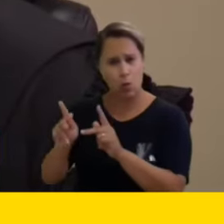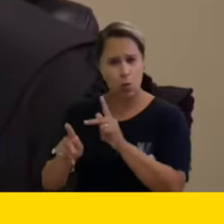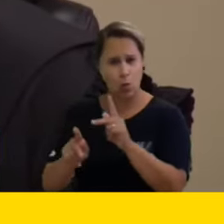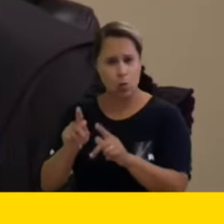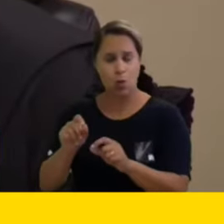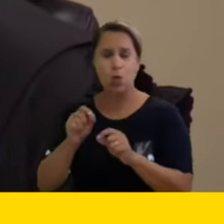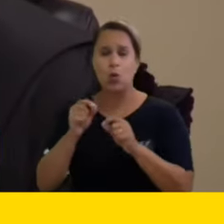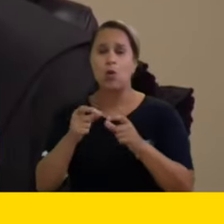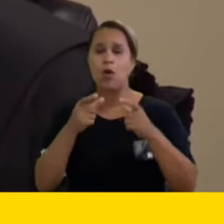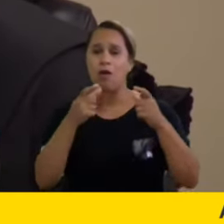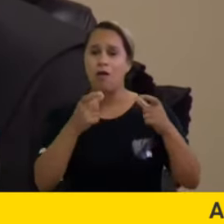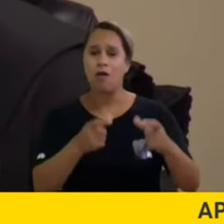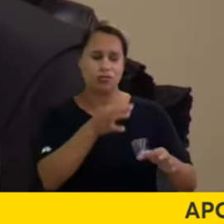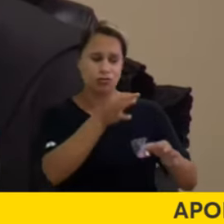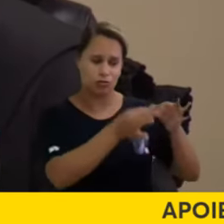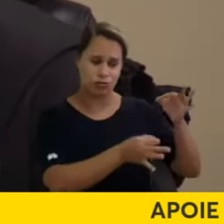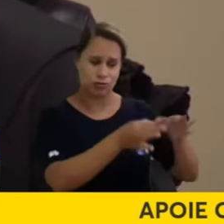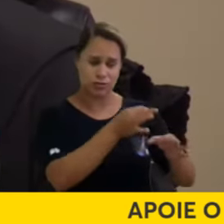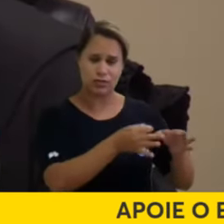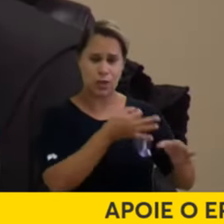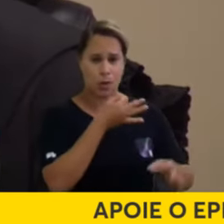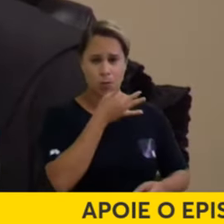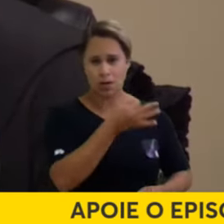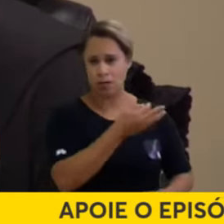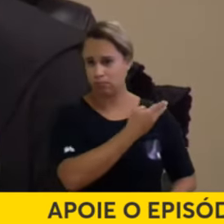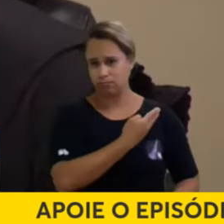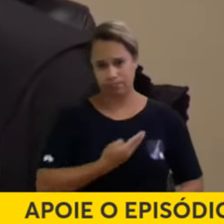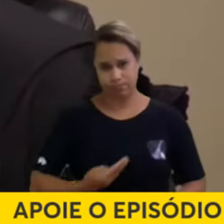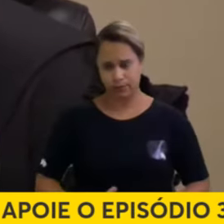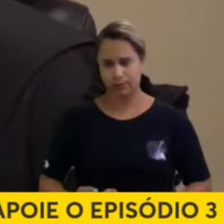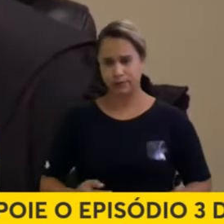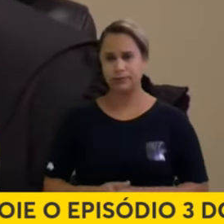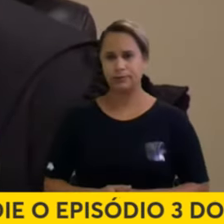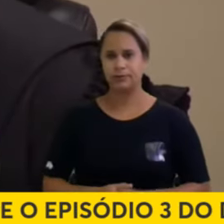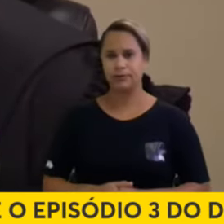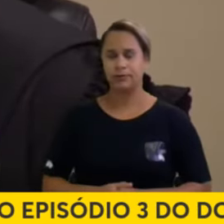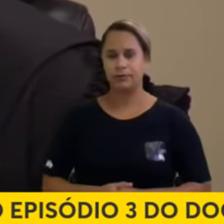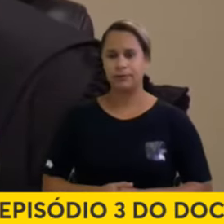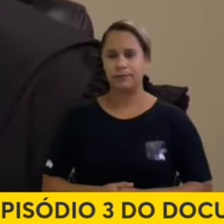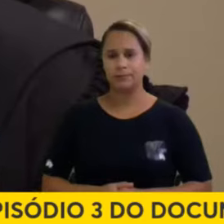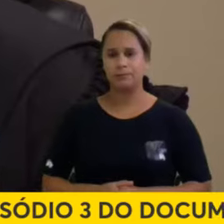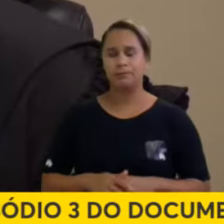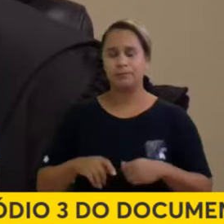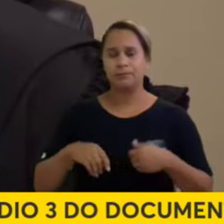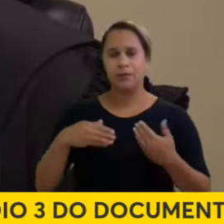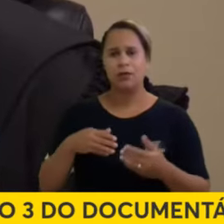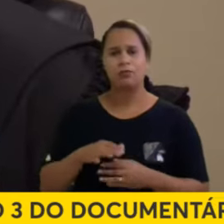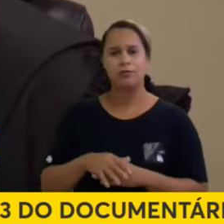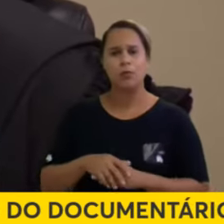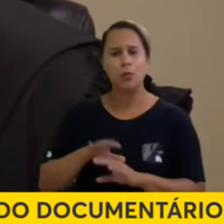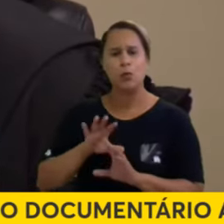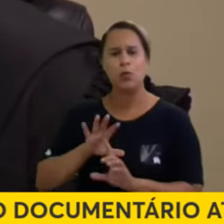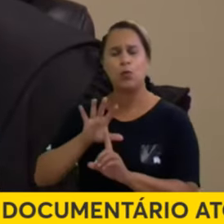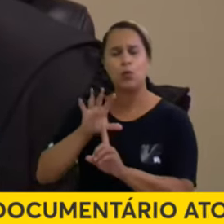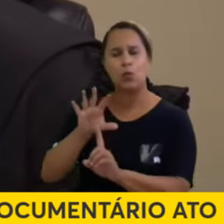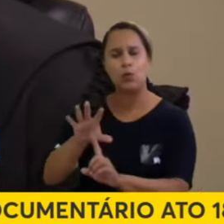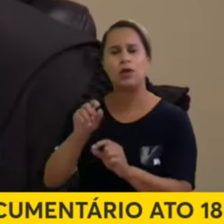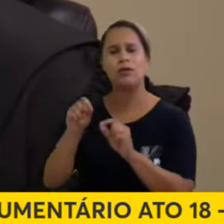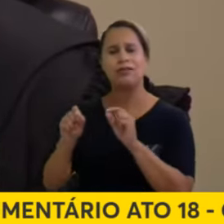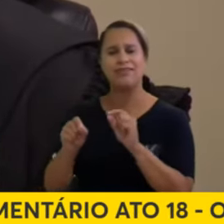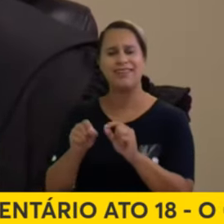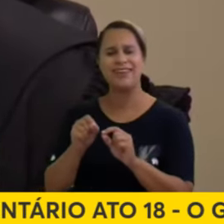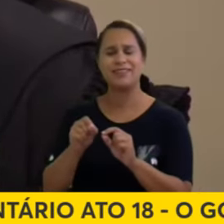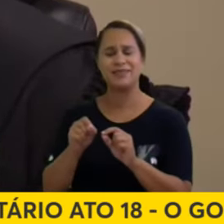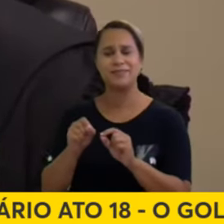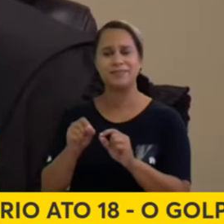opinião pública os refeitos os efeitos recaem sobre a confiança da coletividade na justiça administrada em seu nome atualmente reduzida a